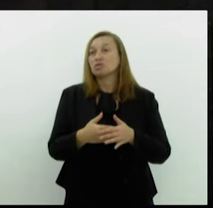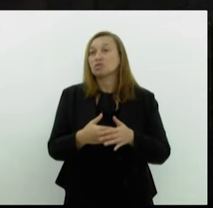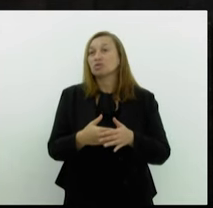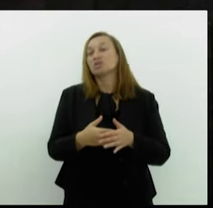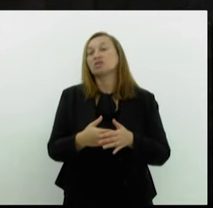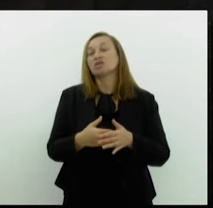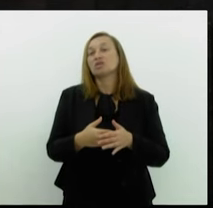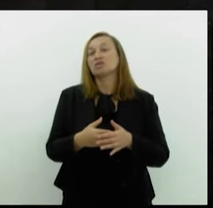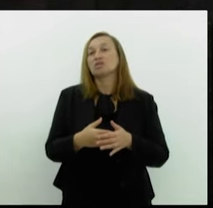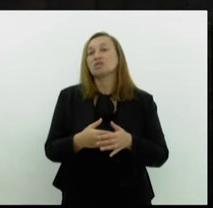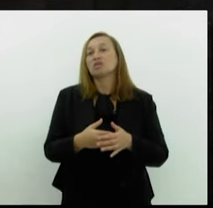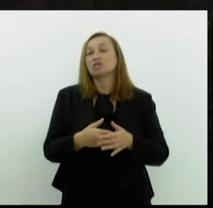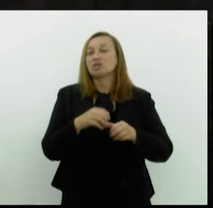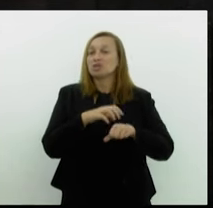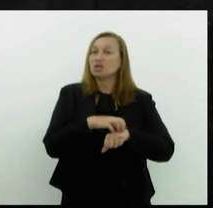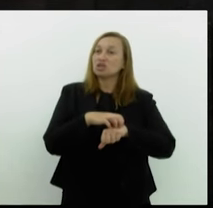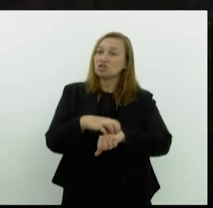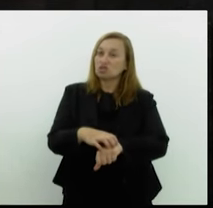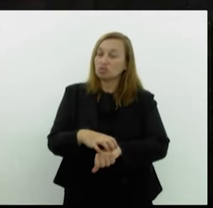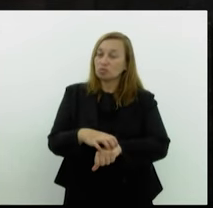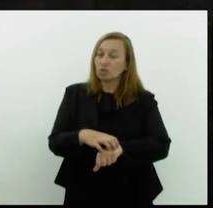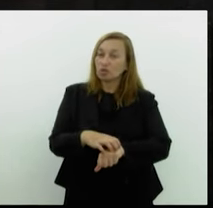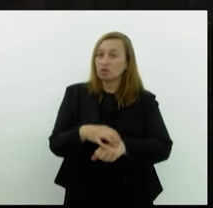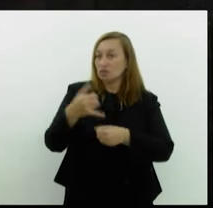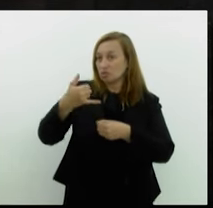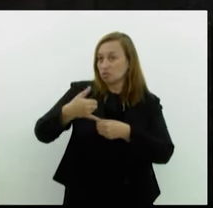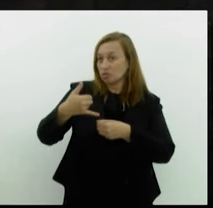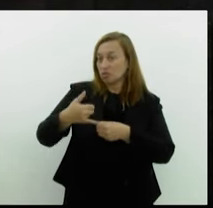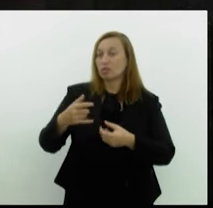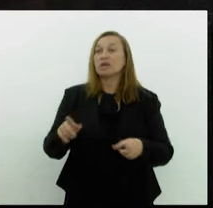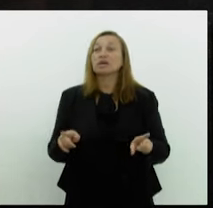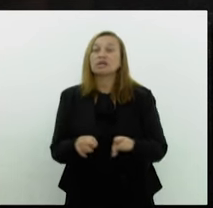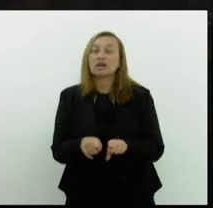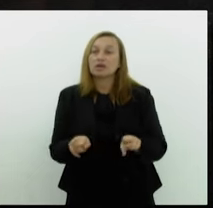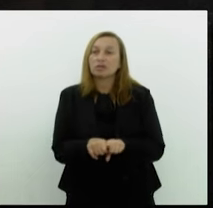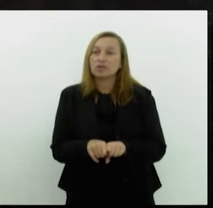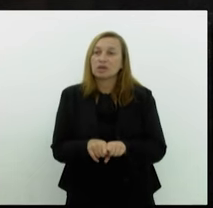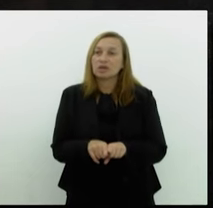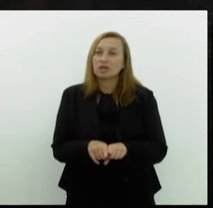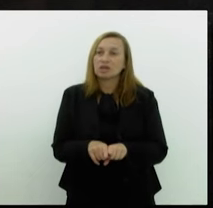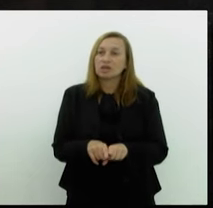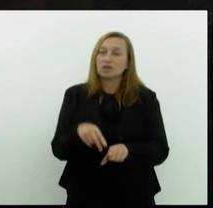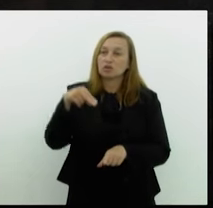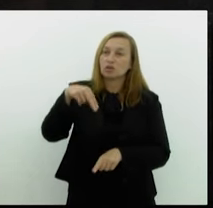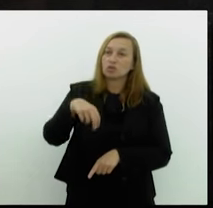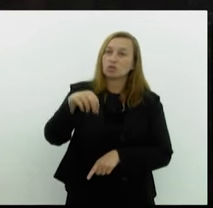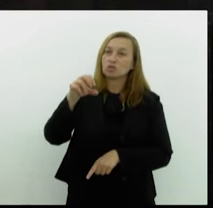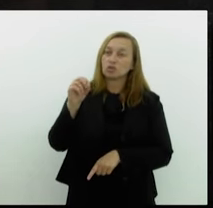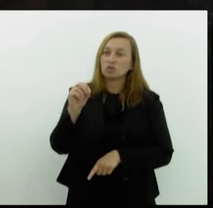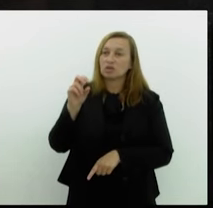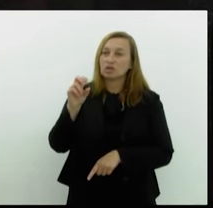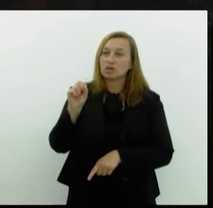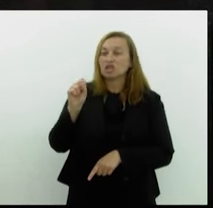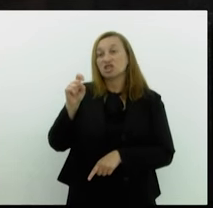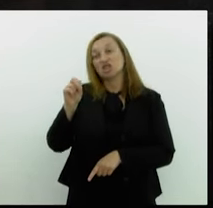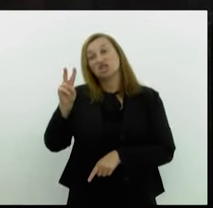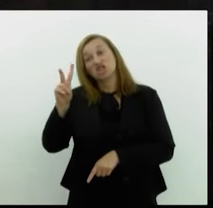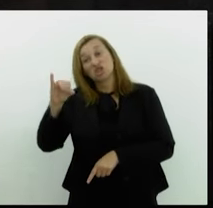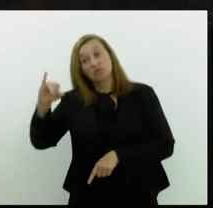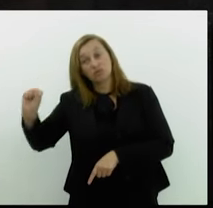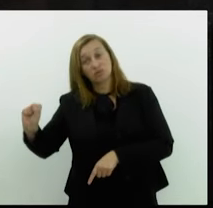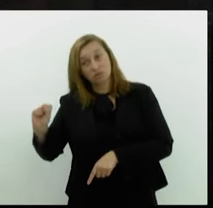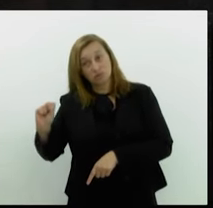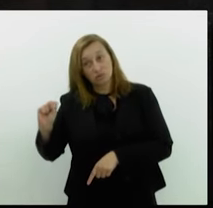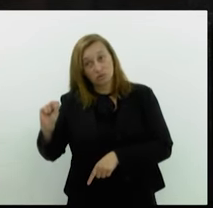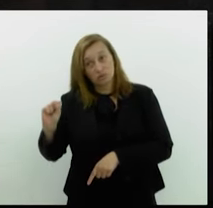né? E, por via de consequência, nocivos ao meio ambiente, e